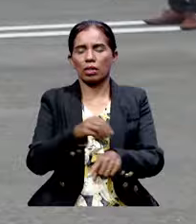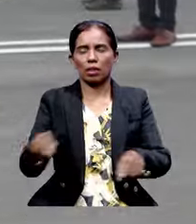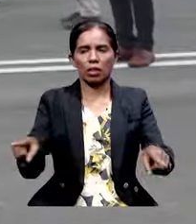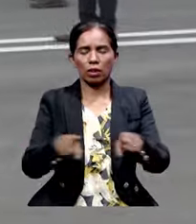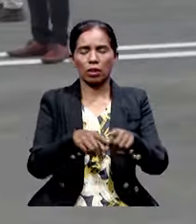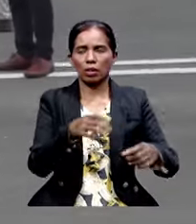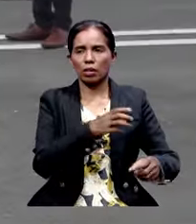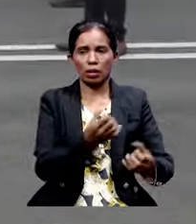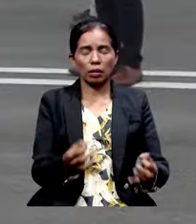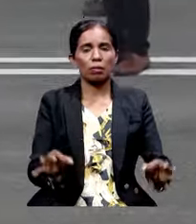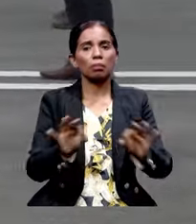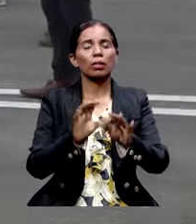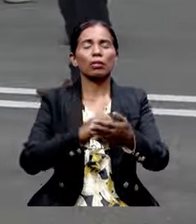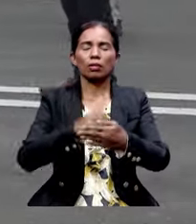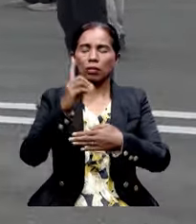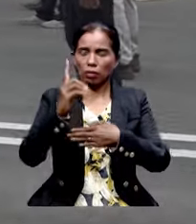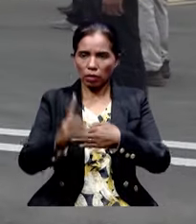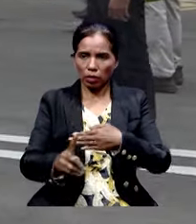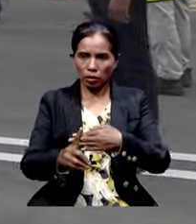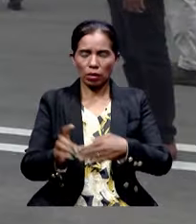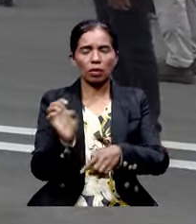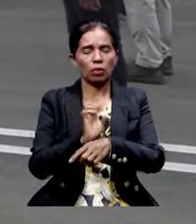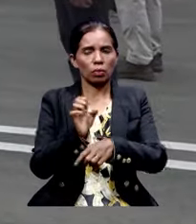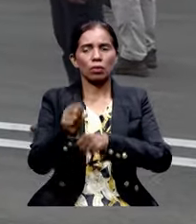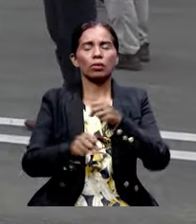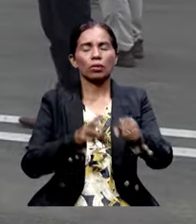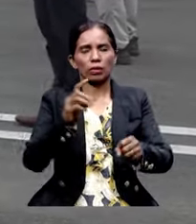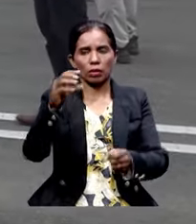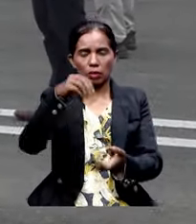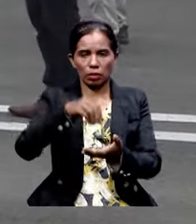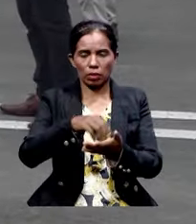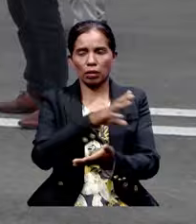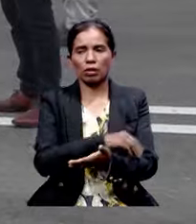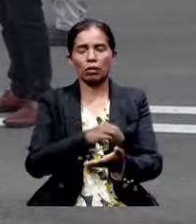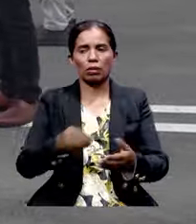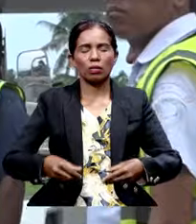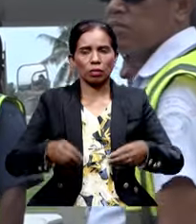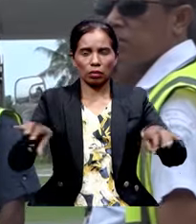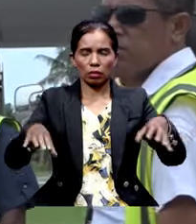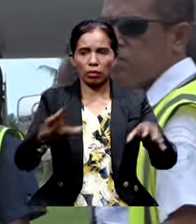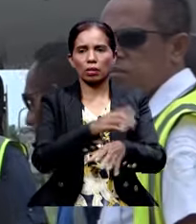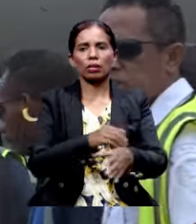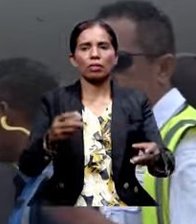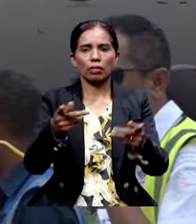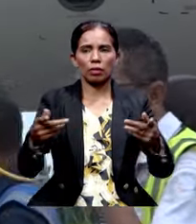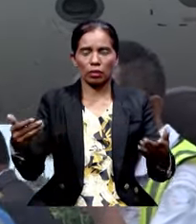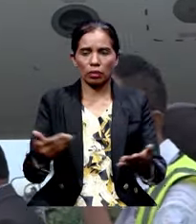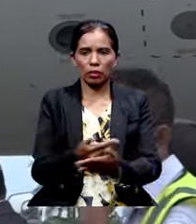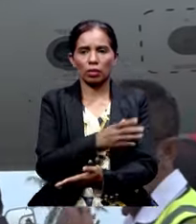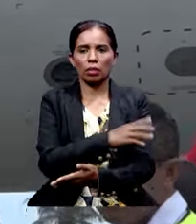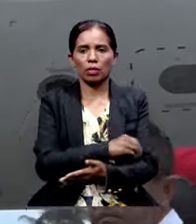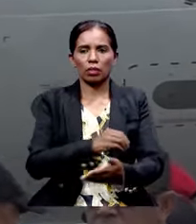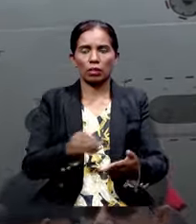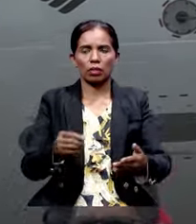força principal para desenvolvimento economia na sociedade cria crescimento no emprego e a era fone no estratégia